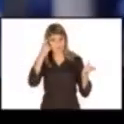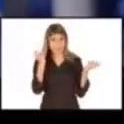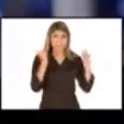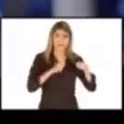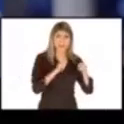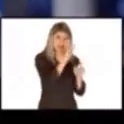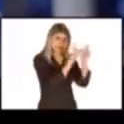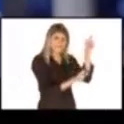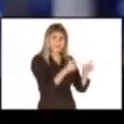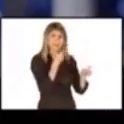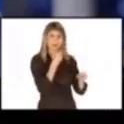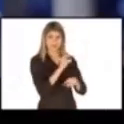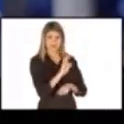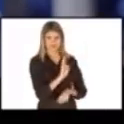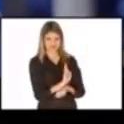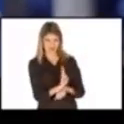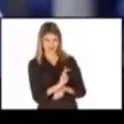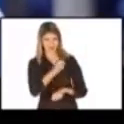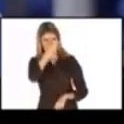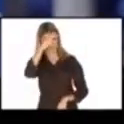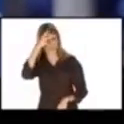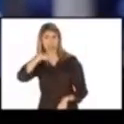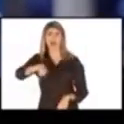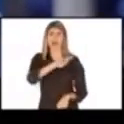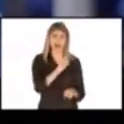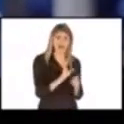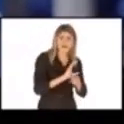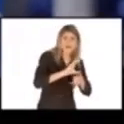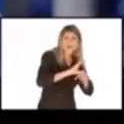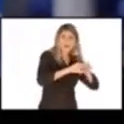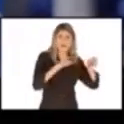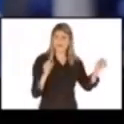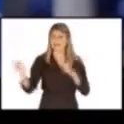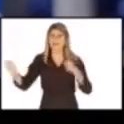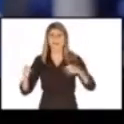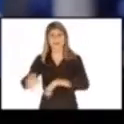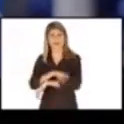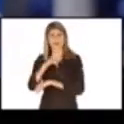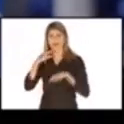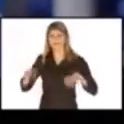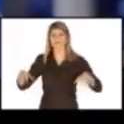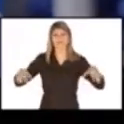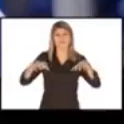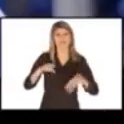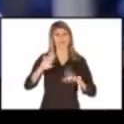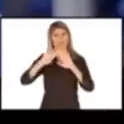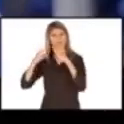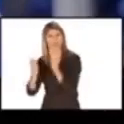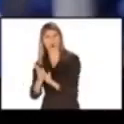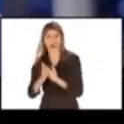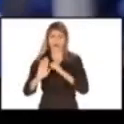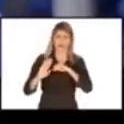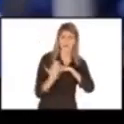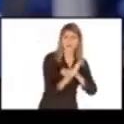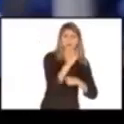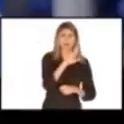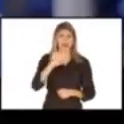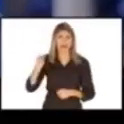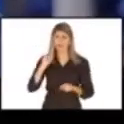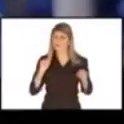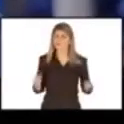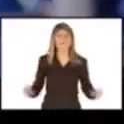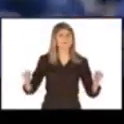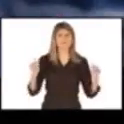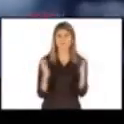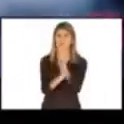Vamos capacitar e valorizar os nossos guardas e colocá-los de volta nas ruas, na porta das escolas, nas esquinas dos bairros,